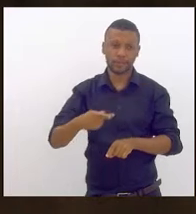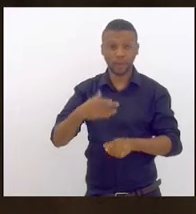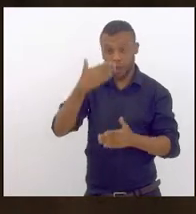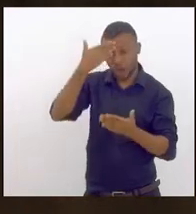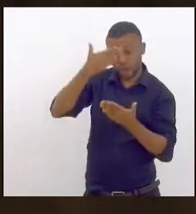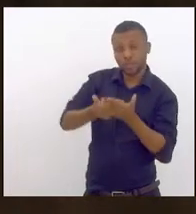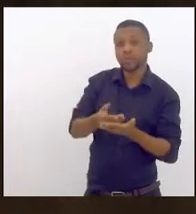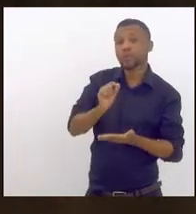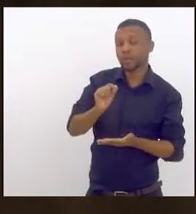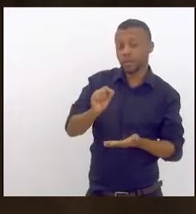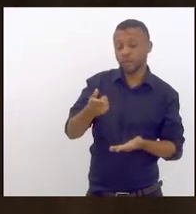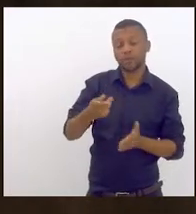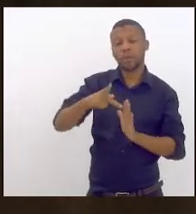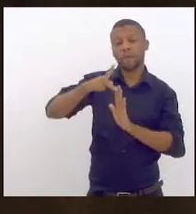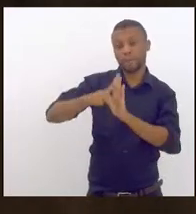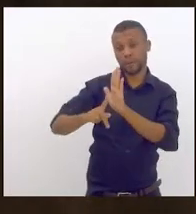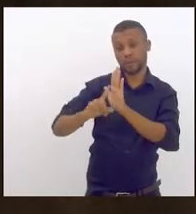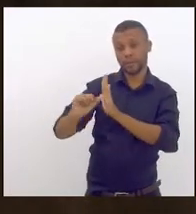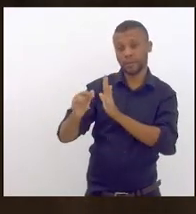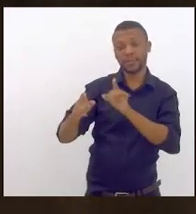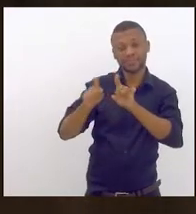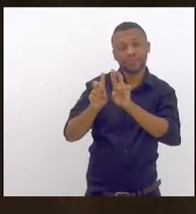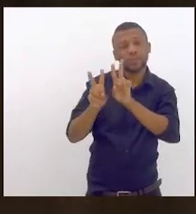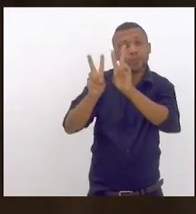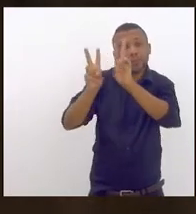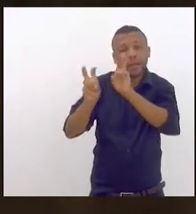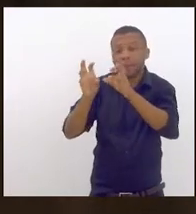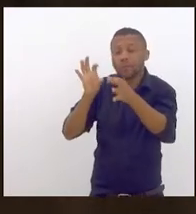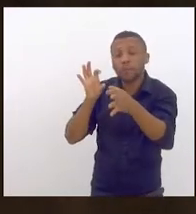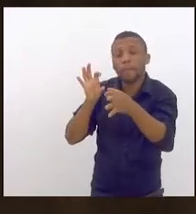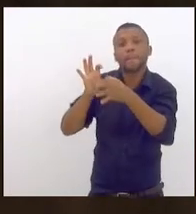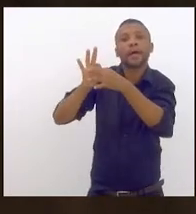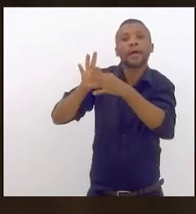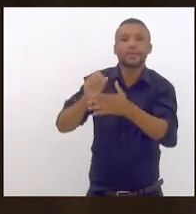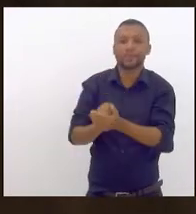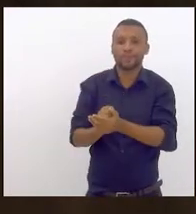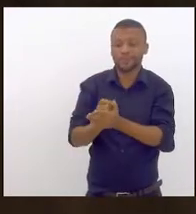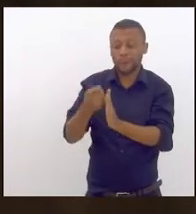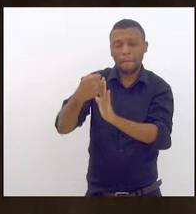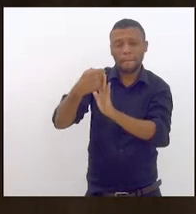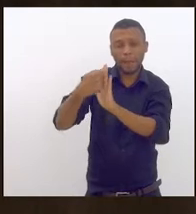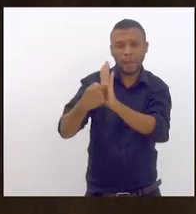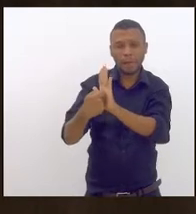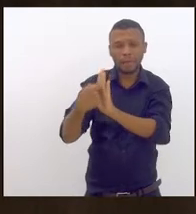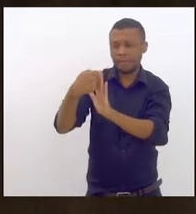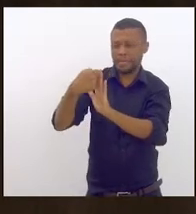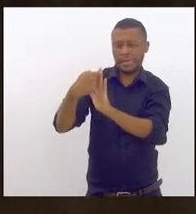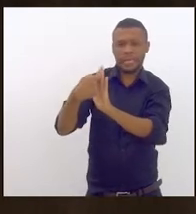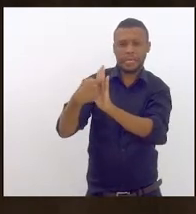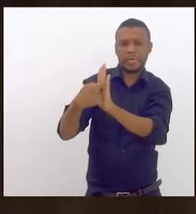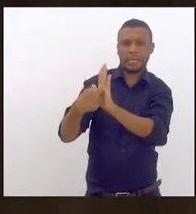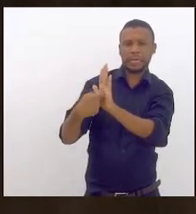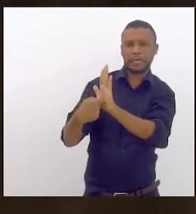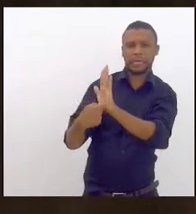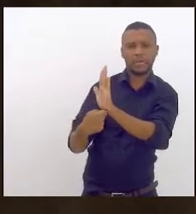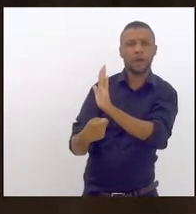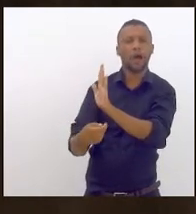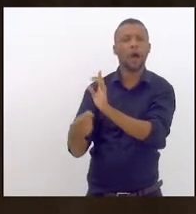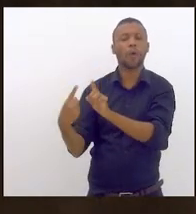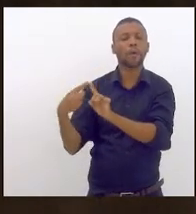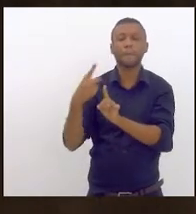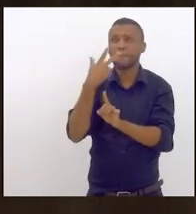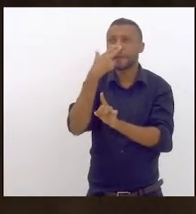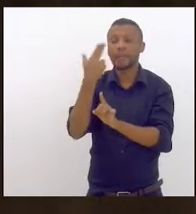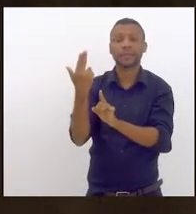lei, também no mérito, não está bem escrito, porque se está retirando